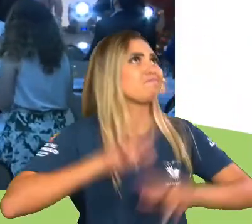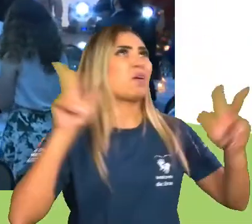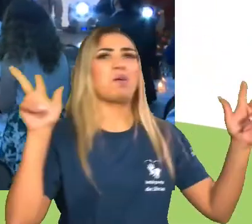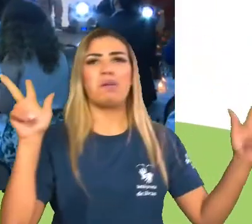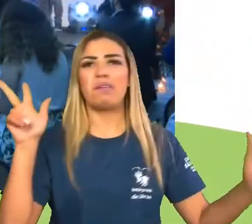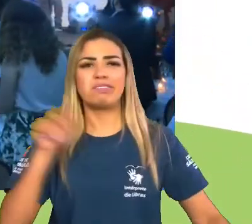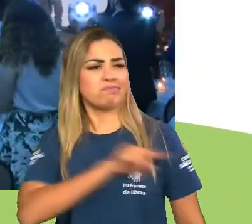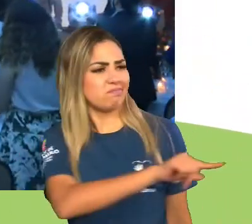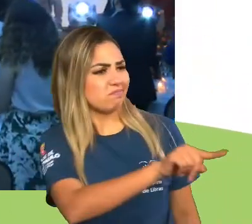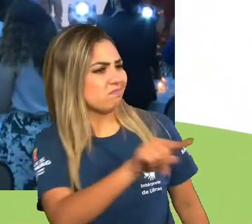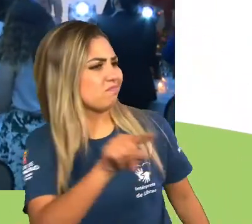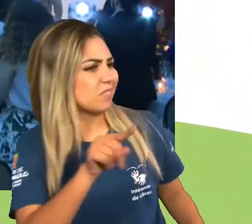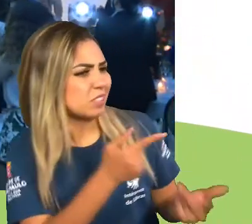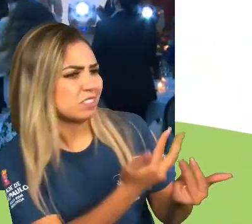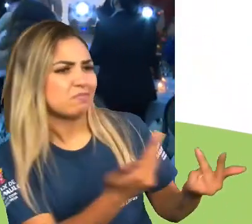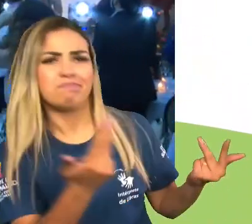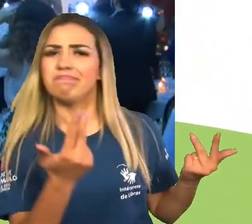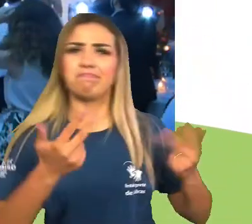Raro.